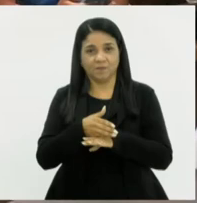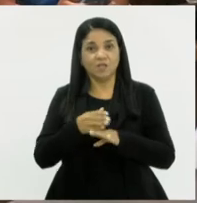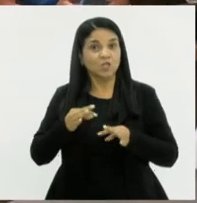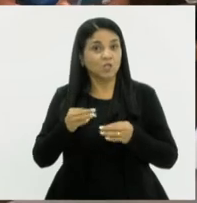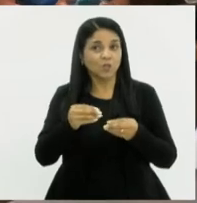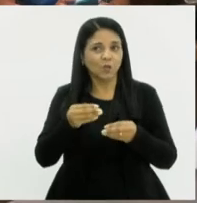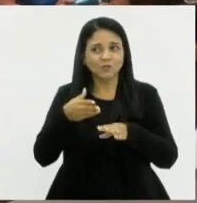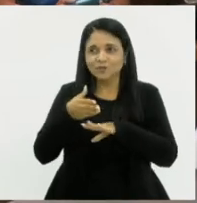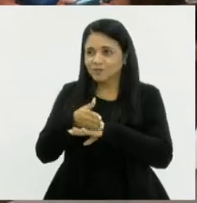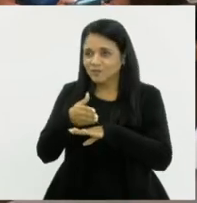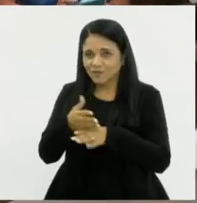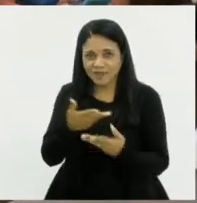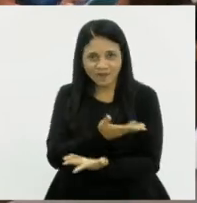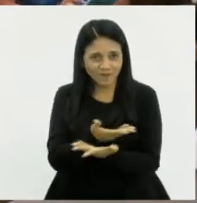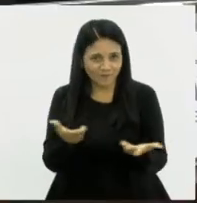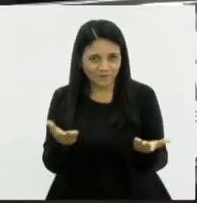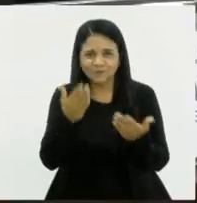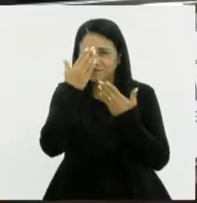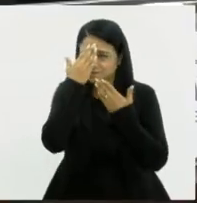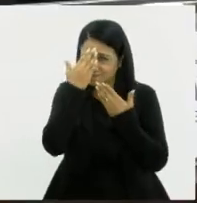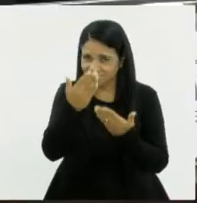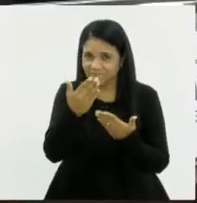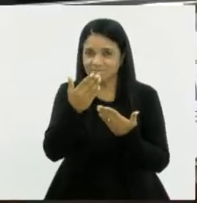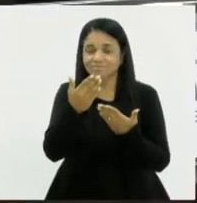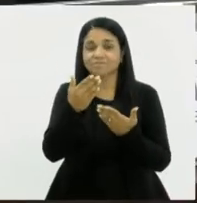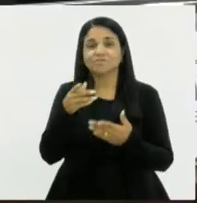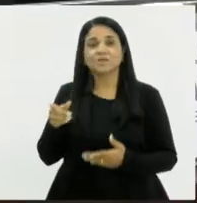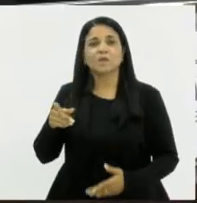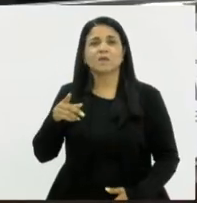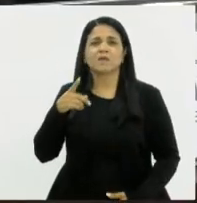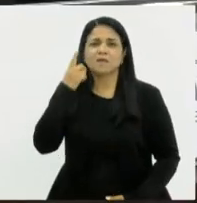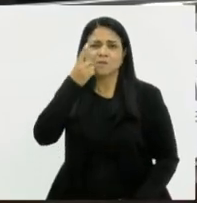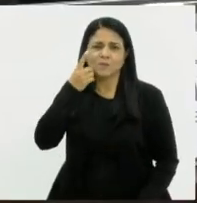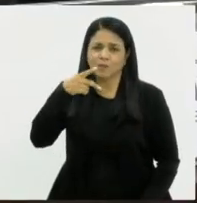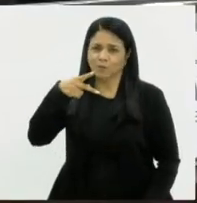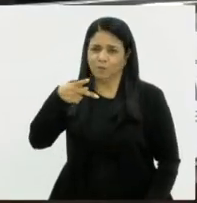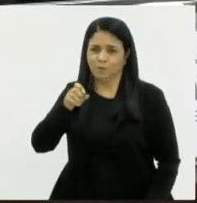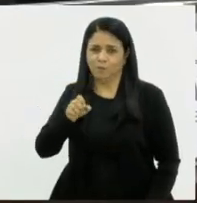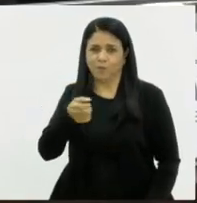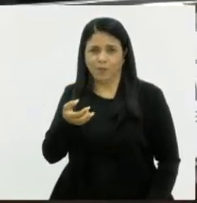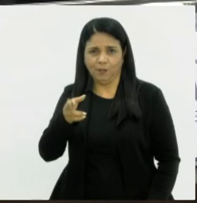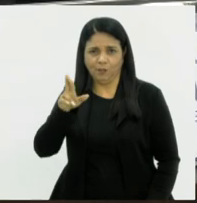que vieram, porque isso aqui, Pedro Brazão, é um dia histórico.